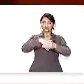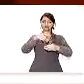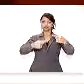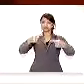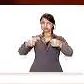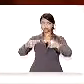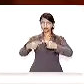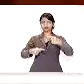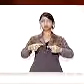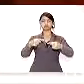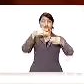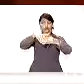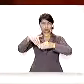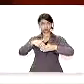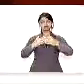em votação